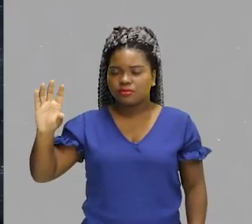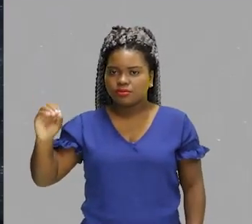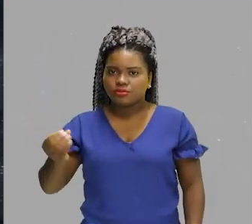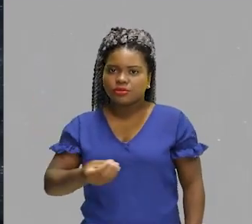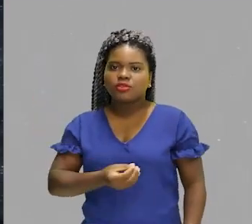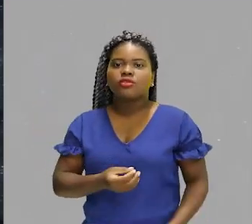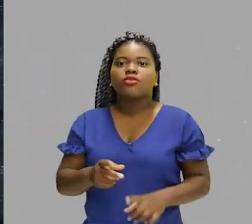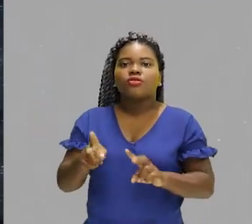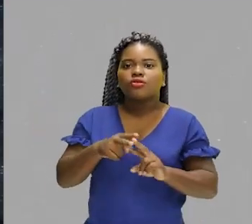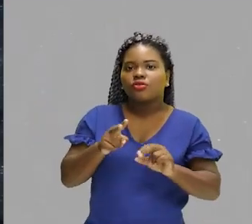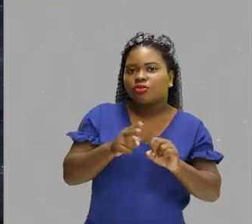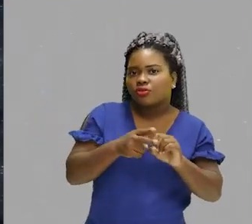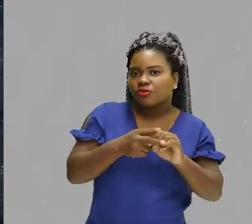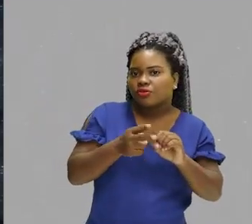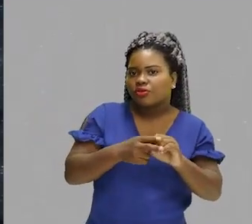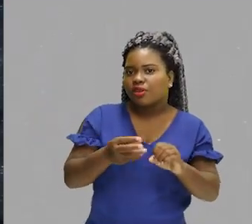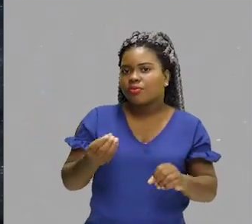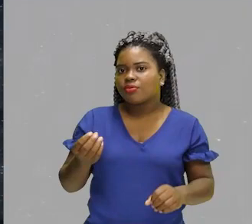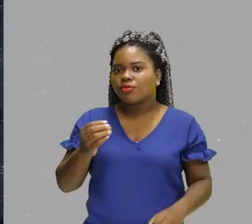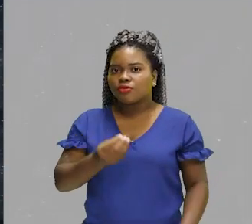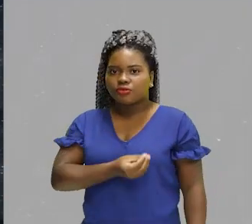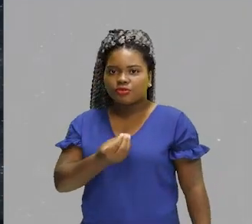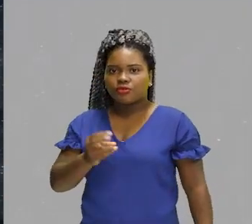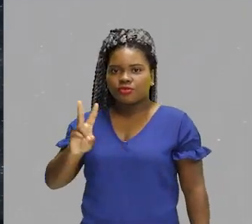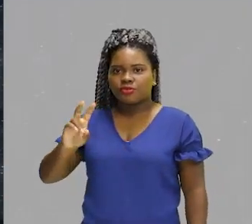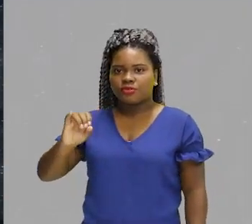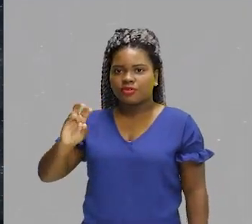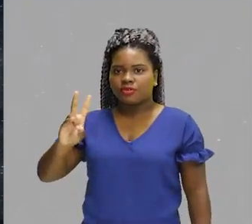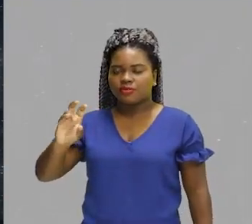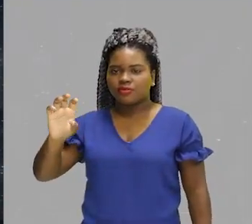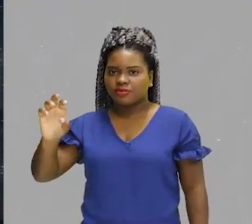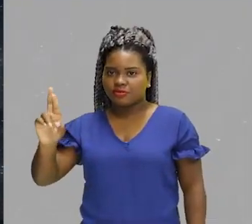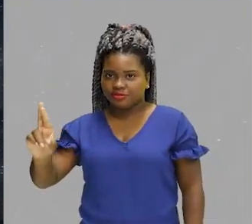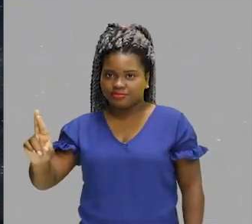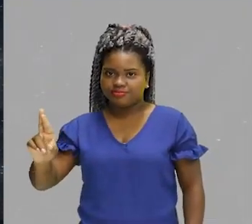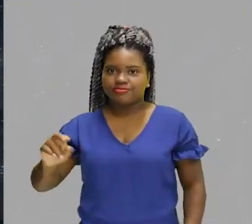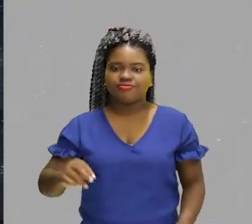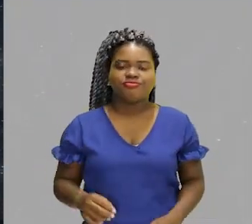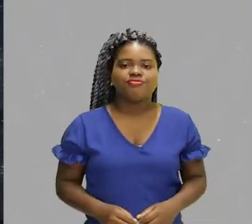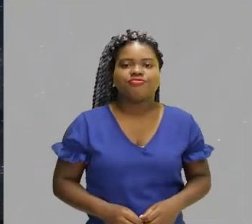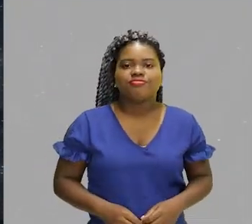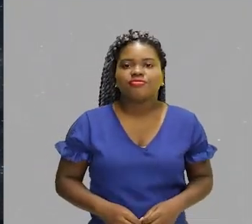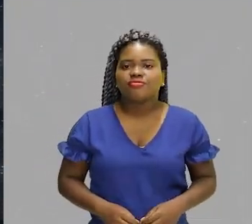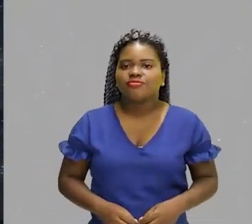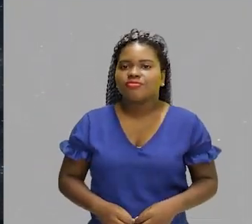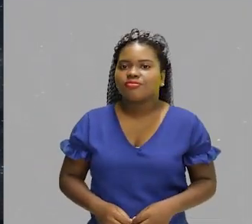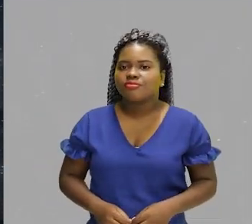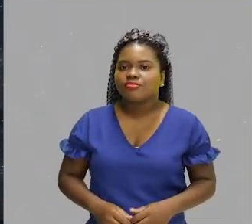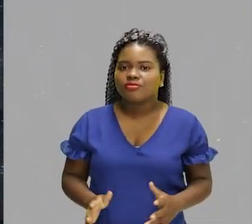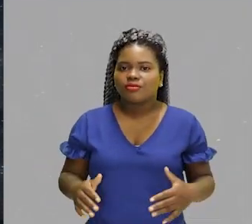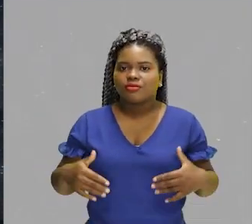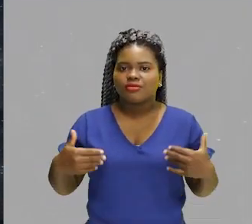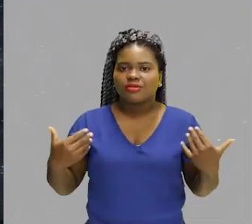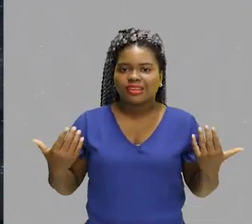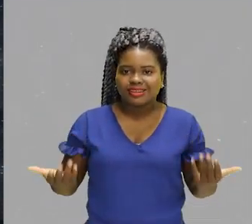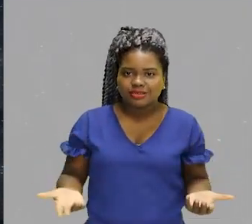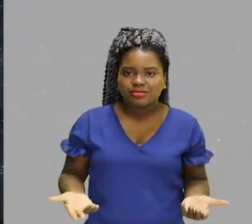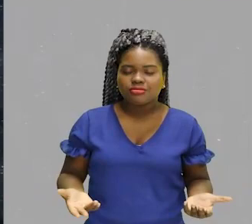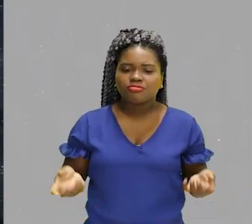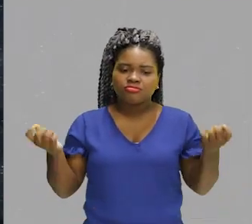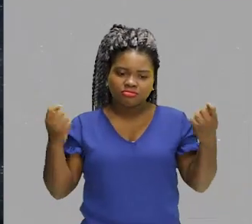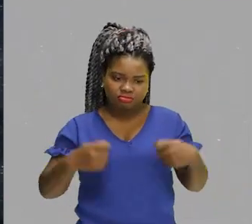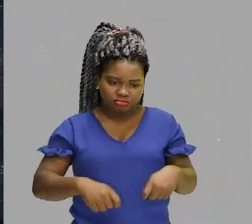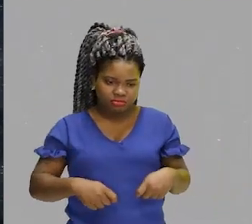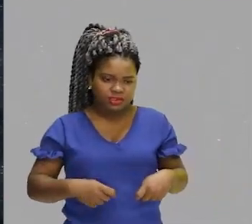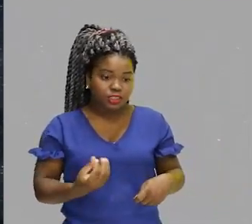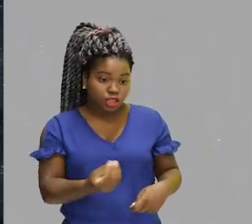uma ação que começou no passado, tá? E continua no presente. Então, tanto eu posso dizer que eu vivo na